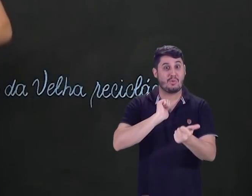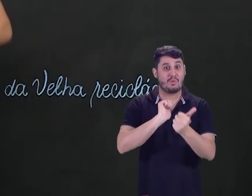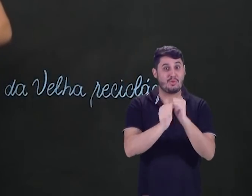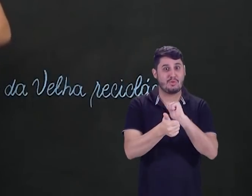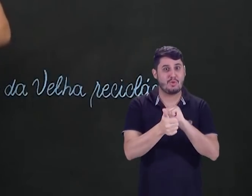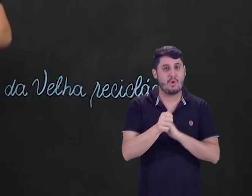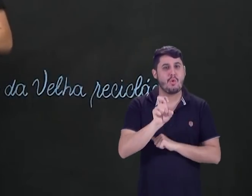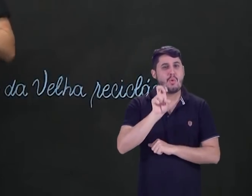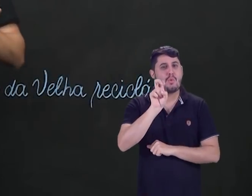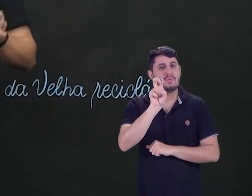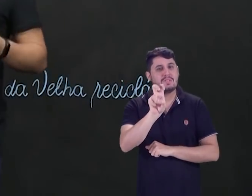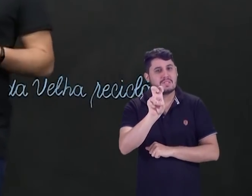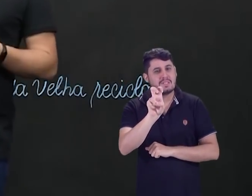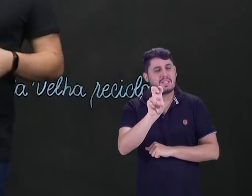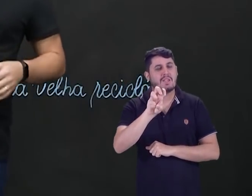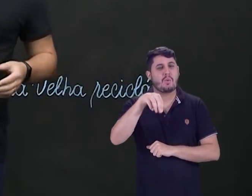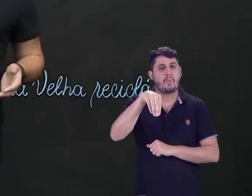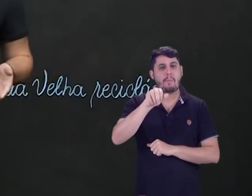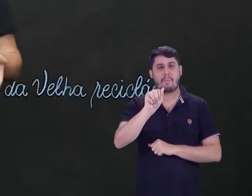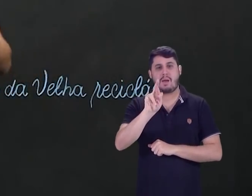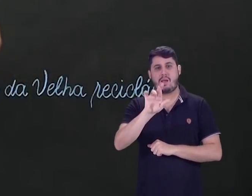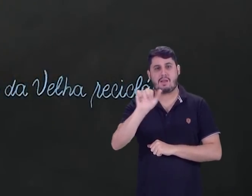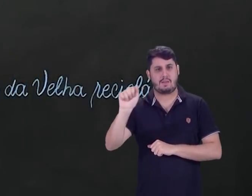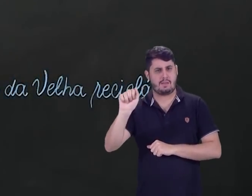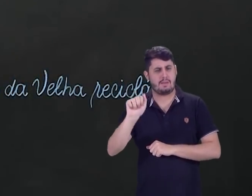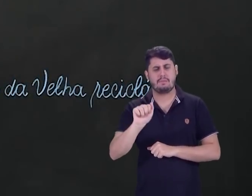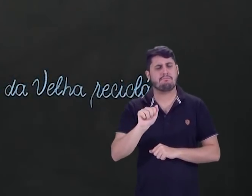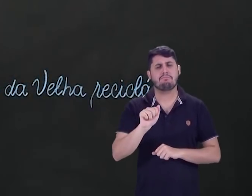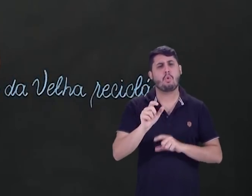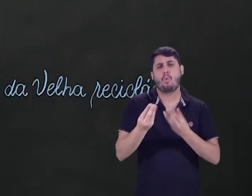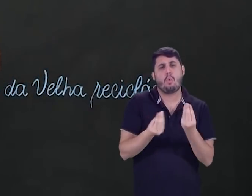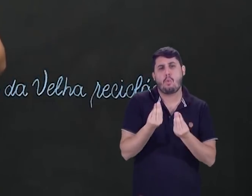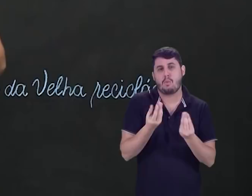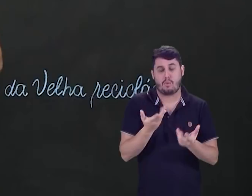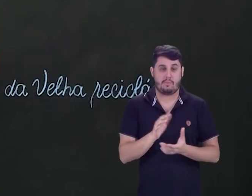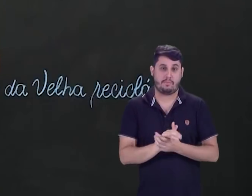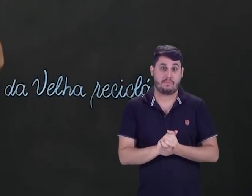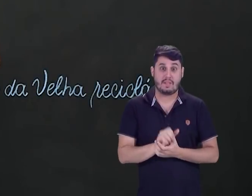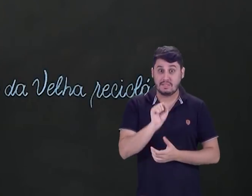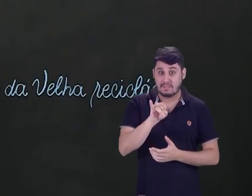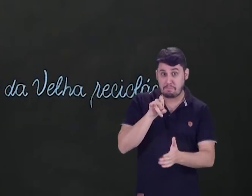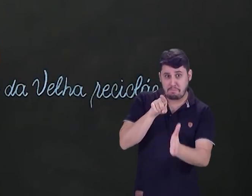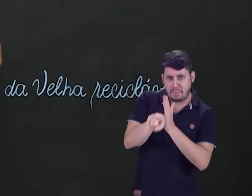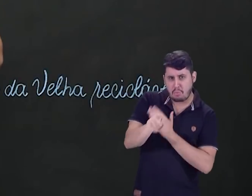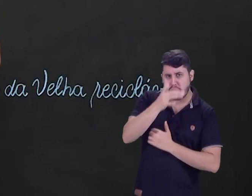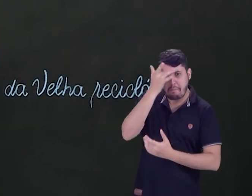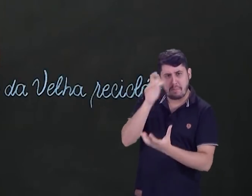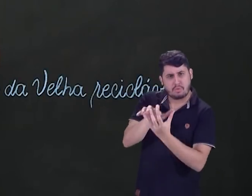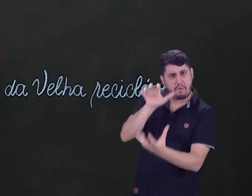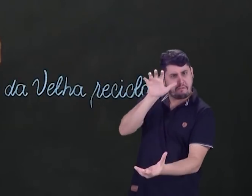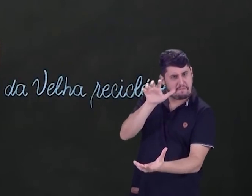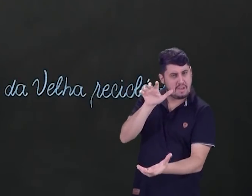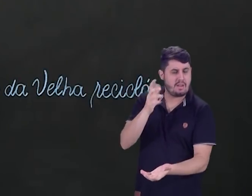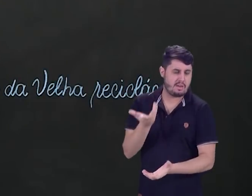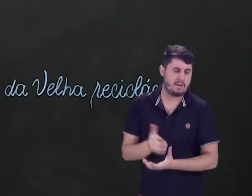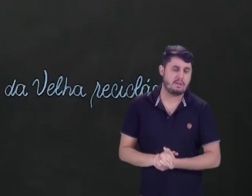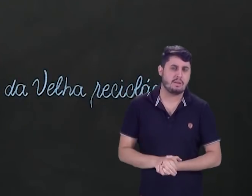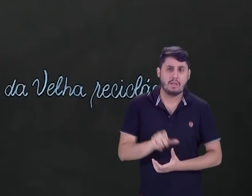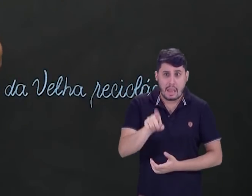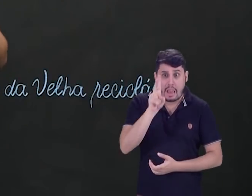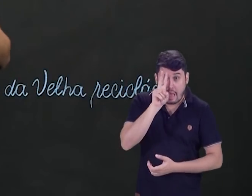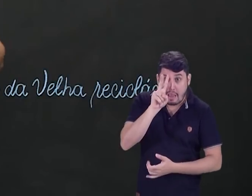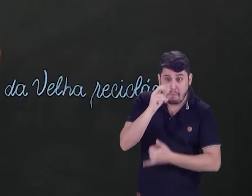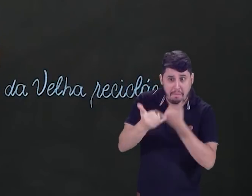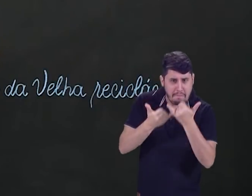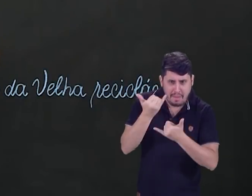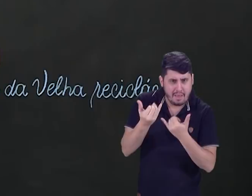das Cinco Marias. O Jogo das Cinco Marias é um jogo que, se você perguntar para alguém mais velho, você vai falar, você lembra desse jogo?